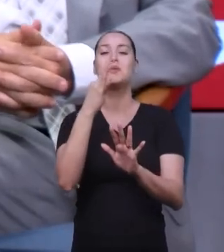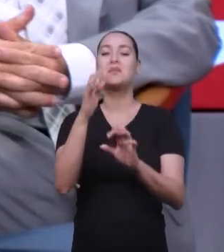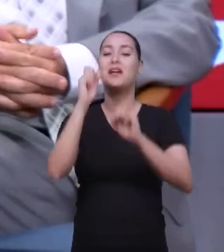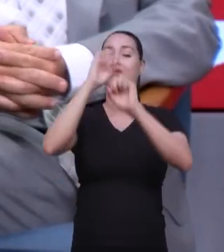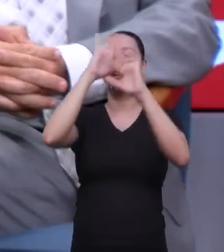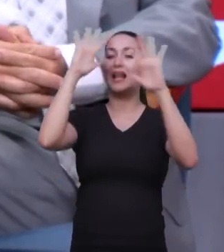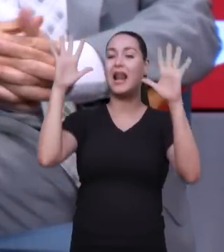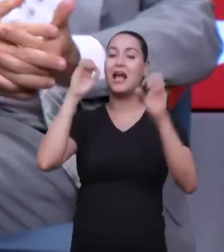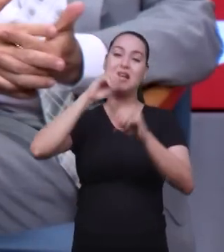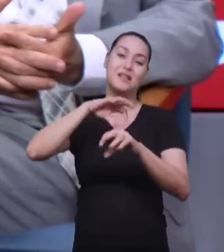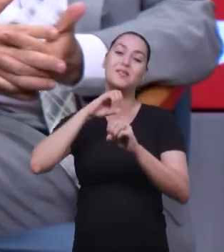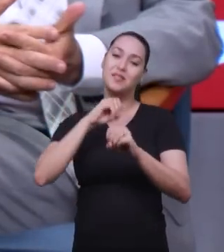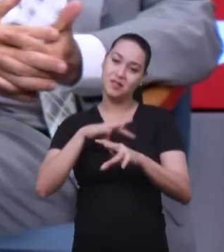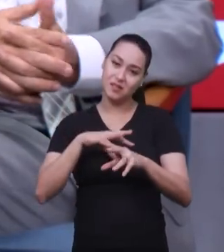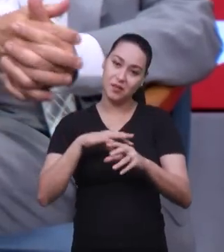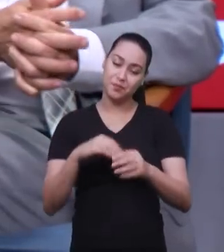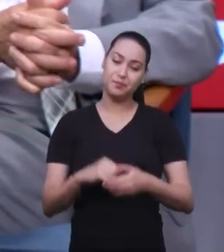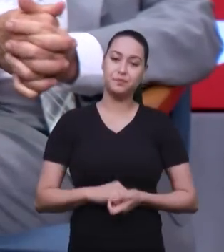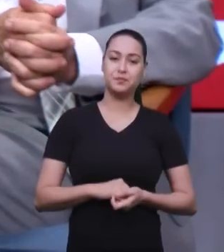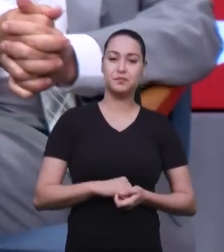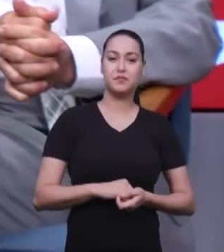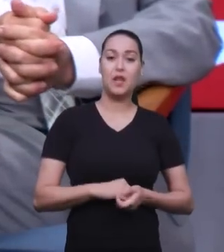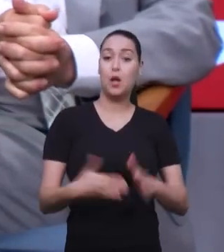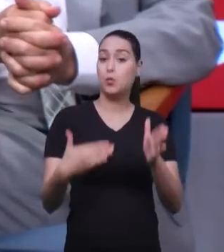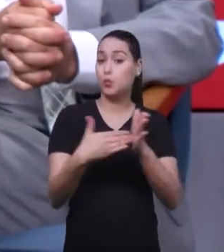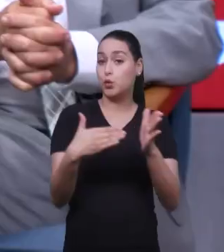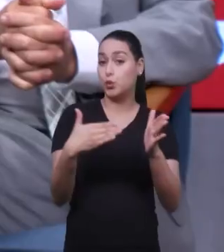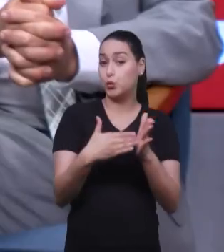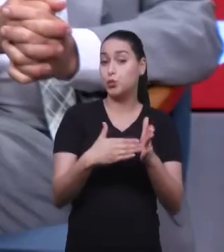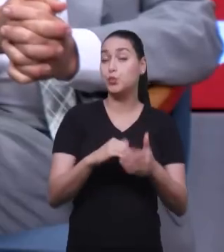Tomé. E por último,